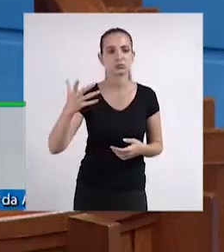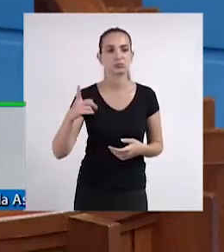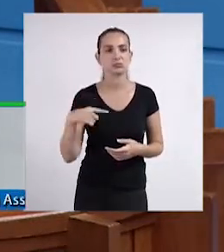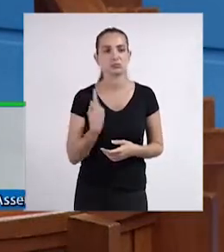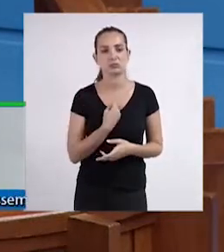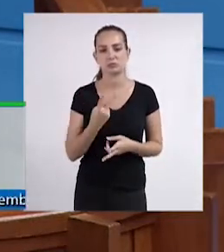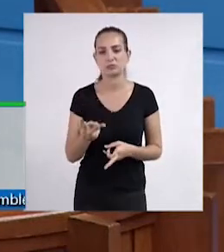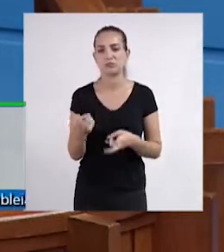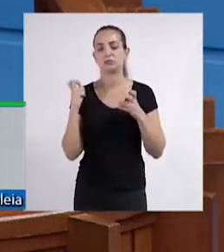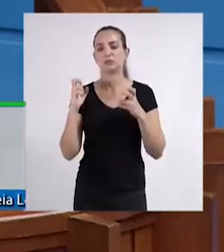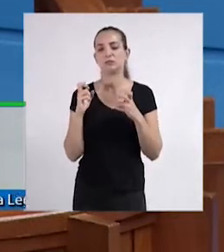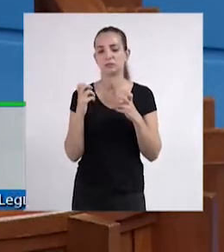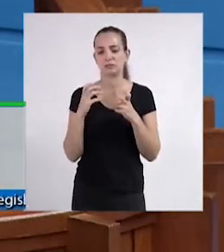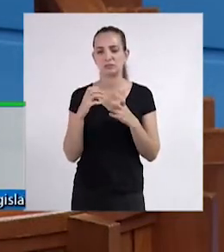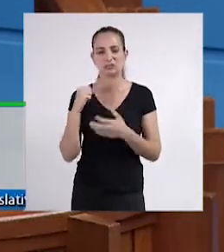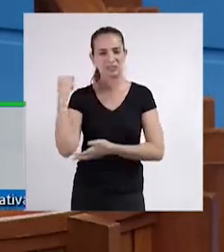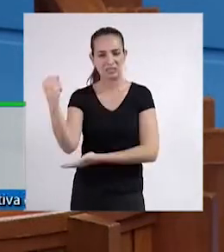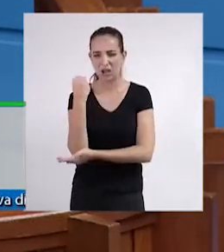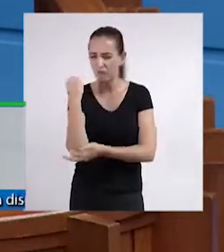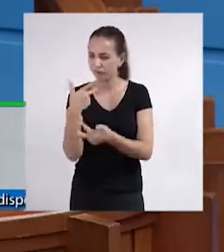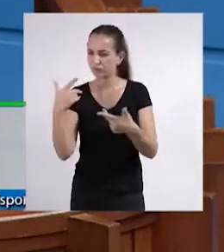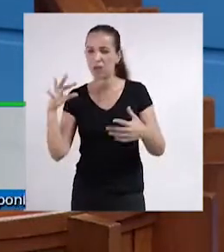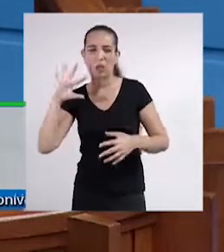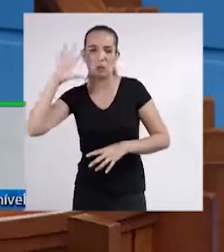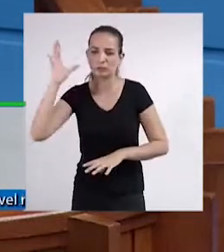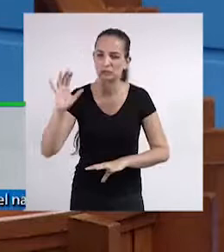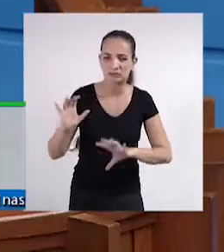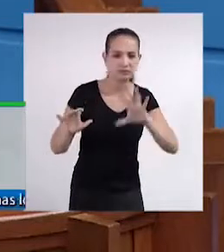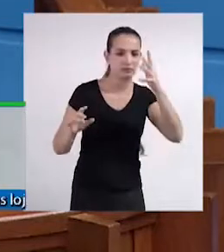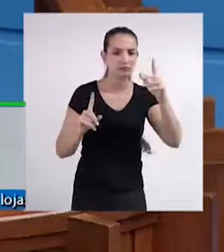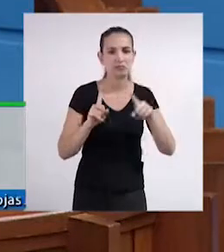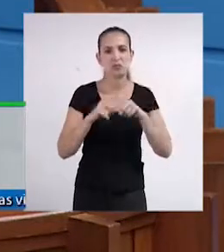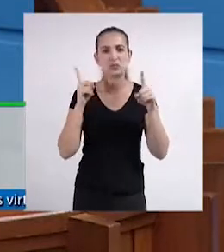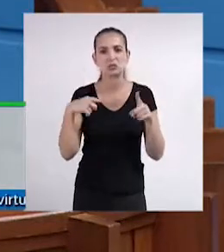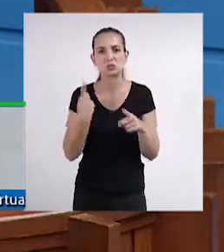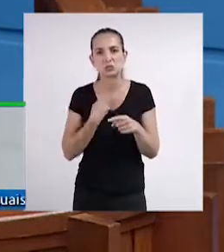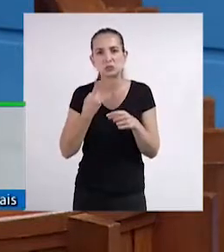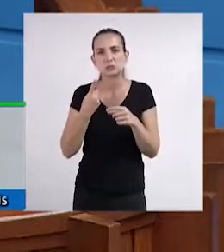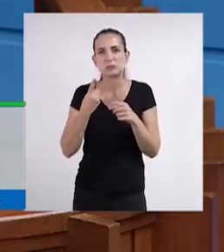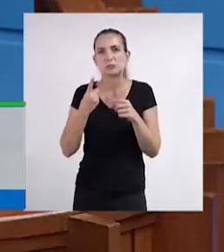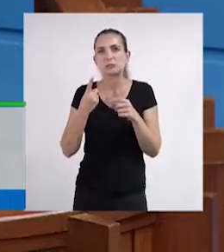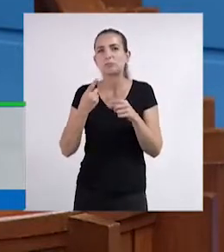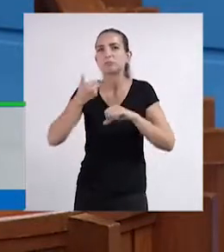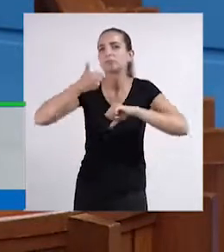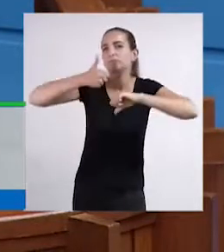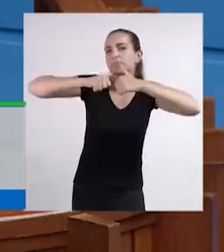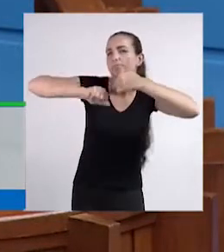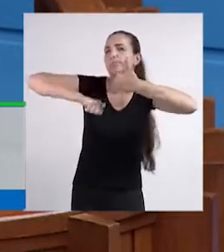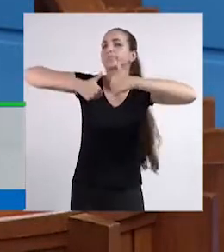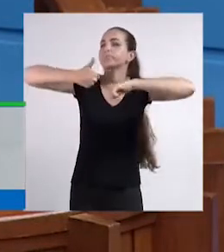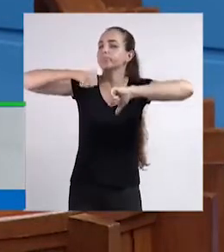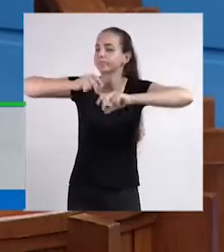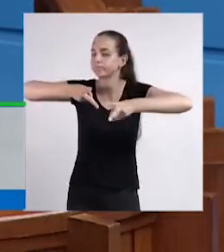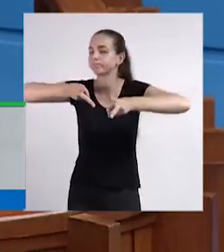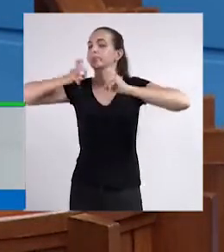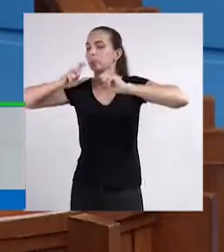nós verificarmos, existe muita negligência, pouco caso mesmo,